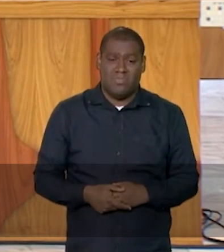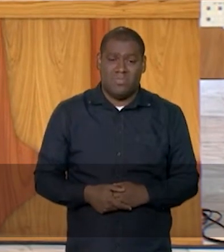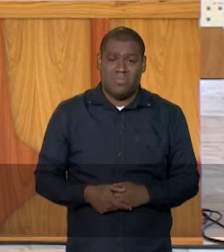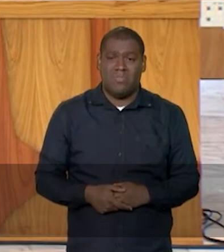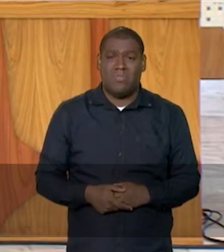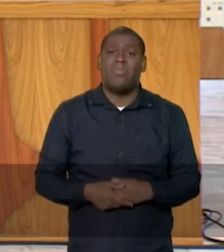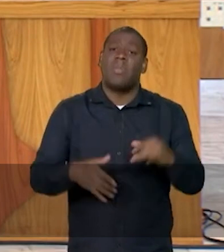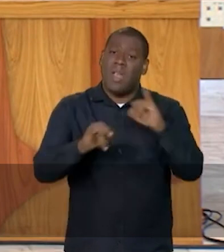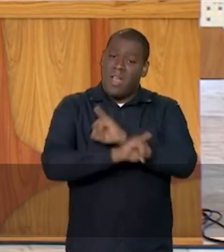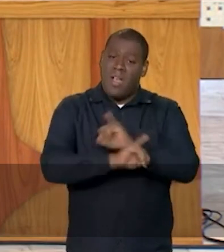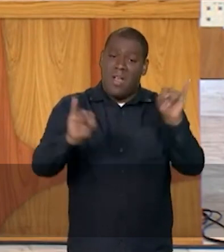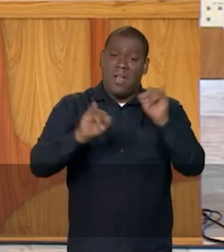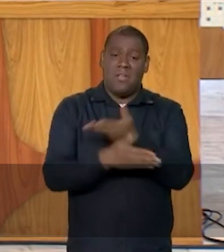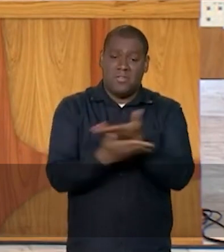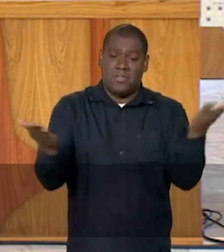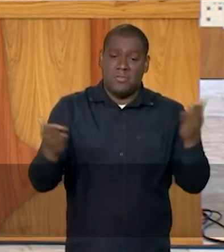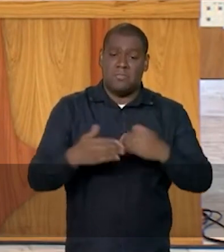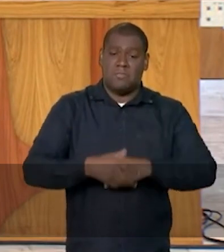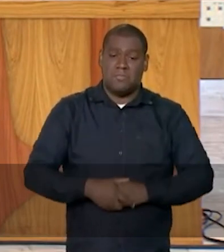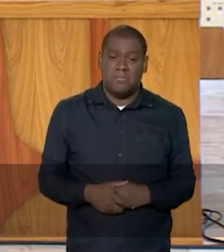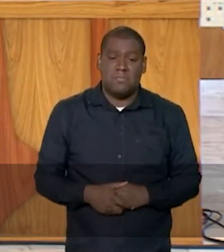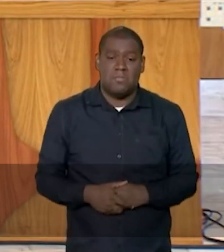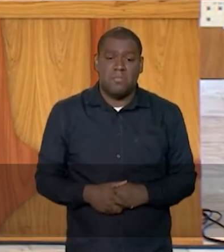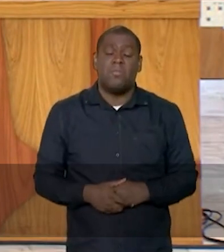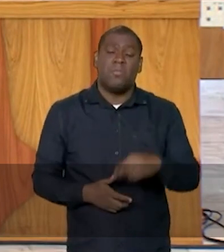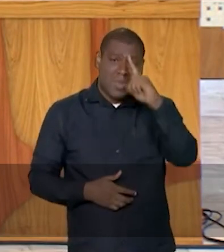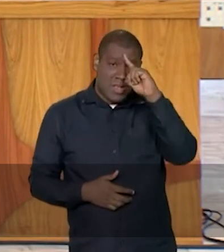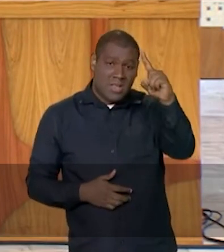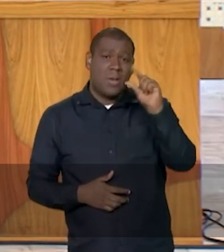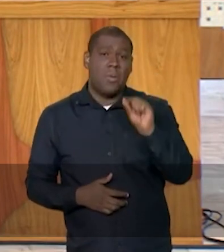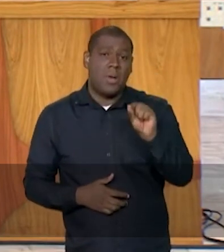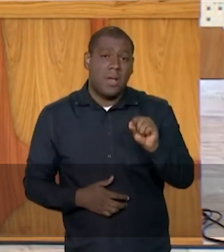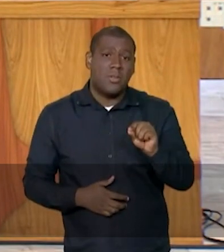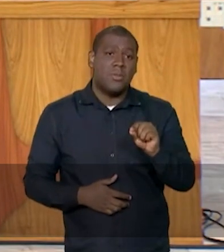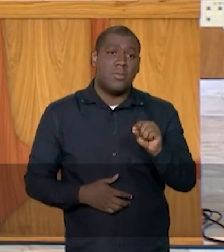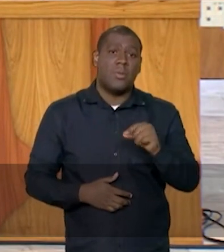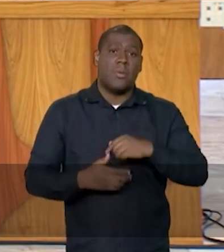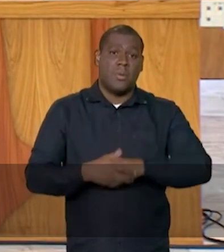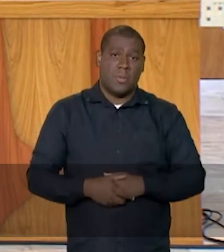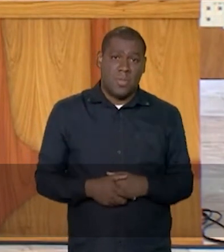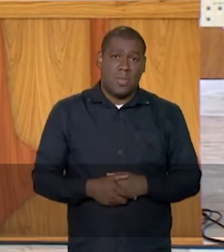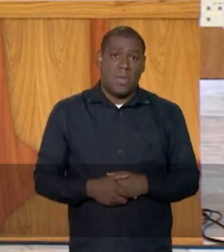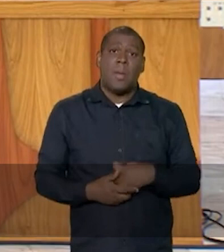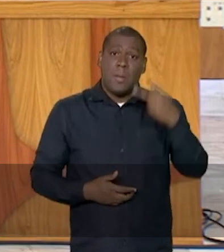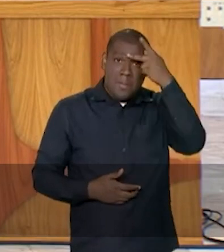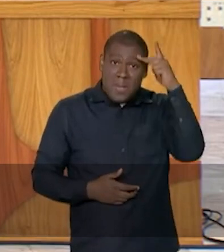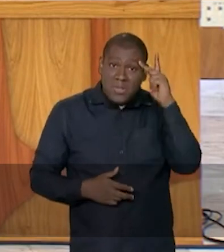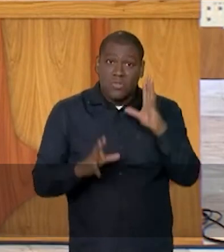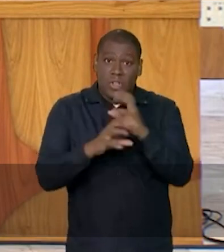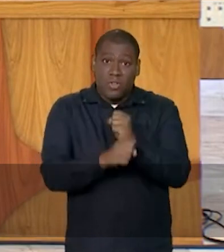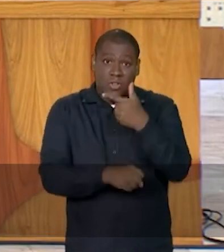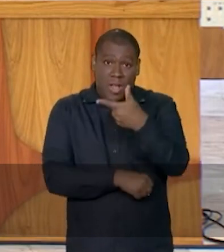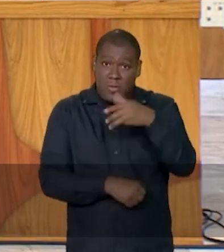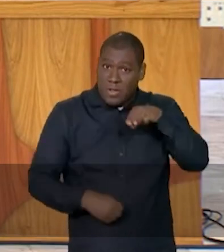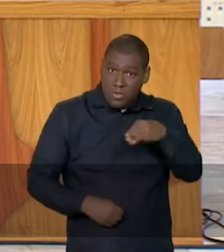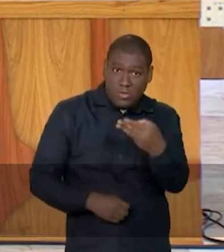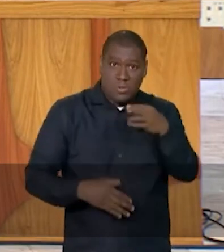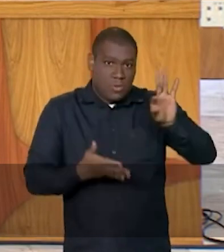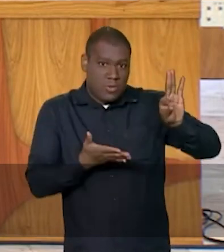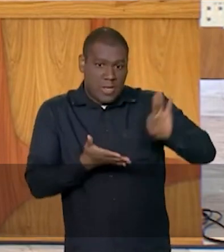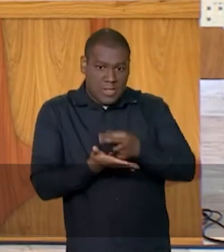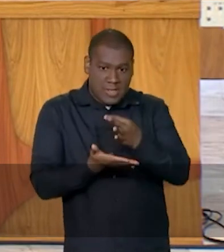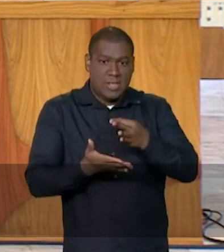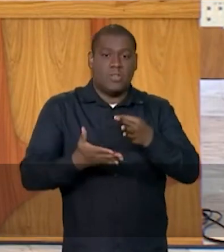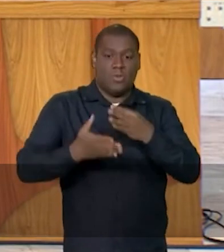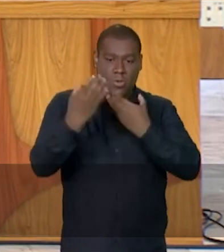adiantando para os senhores e senhoras. E a nossa ideia é que, com o adiamento, a gente vai garantir aos 2.144.000 pessoas inscritas